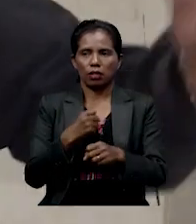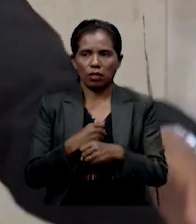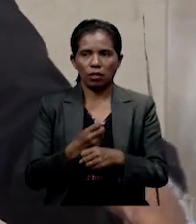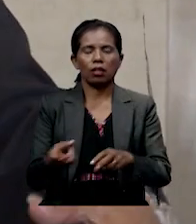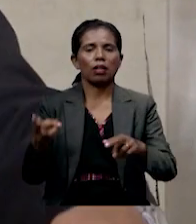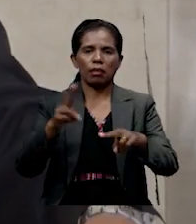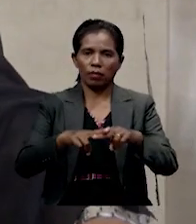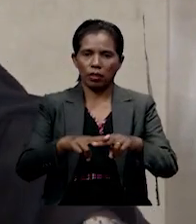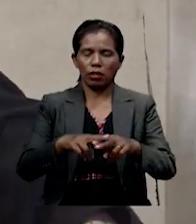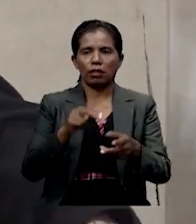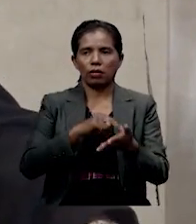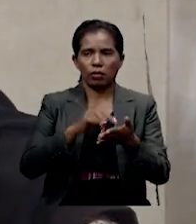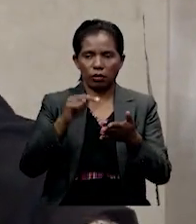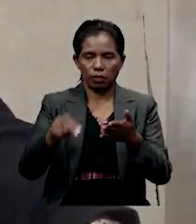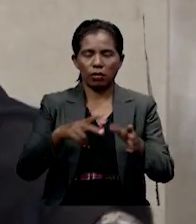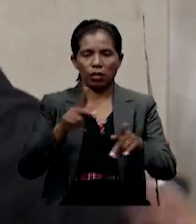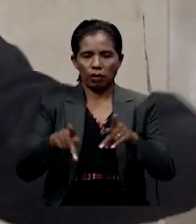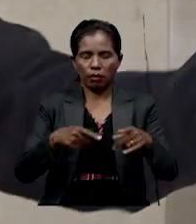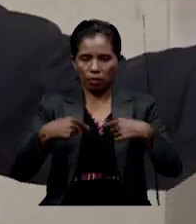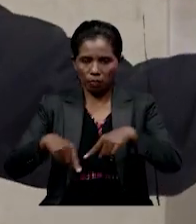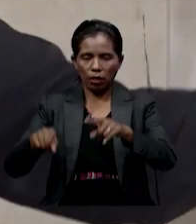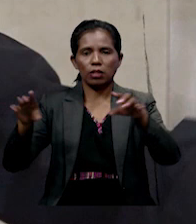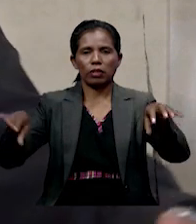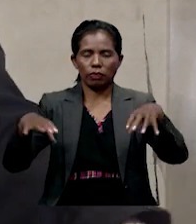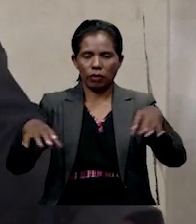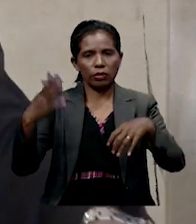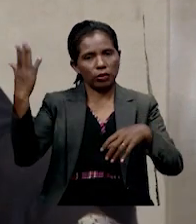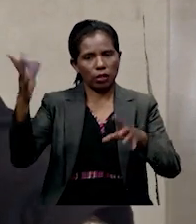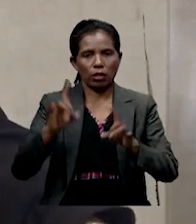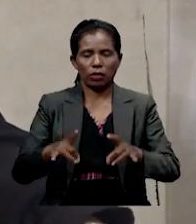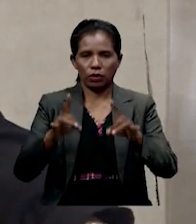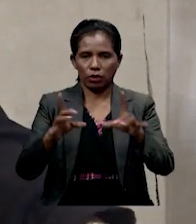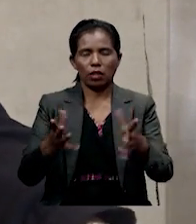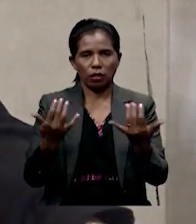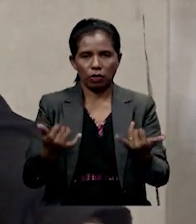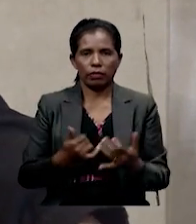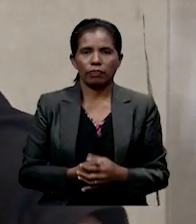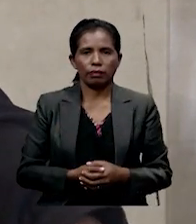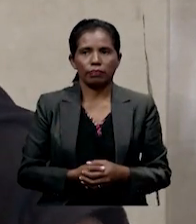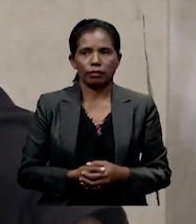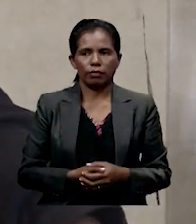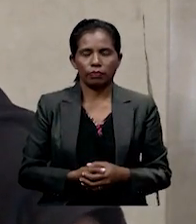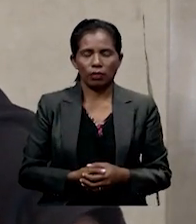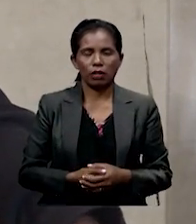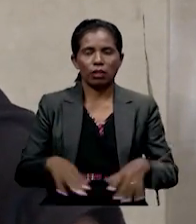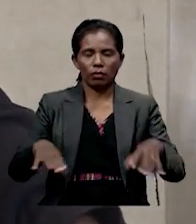aumenta o número para uma baixa Austrália. Da União Europeia negocia Moço, Japão,